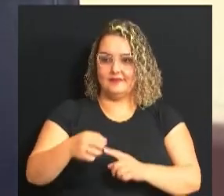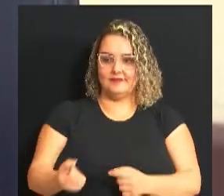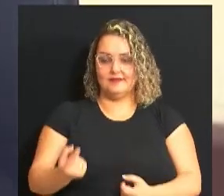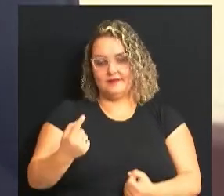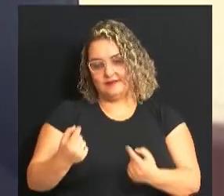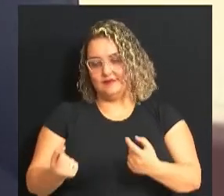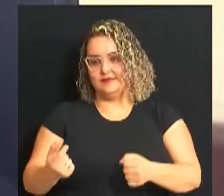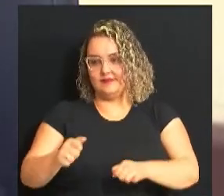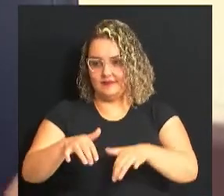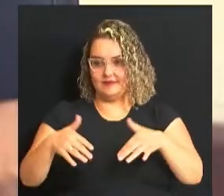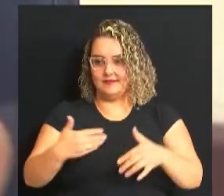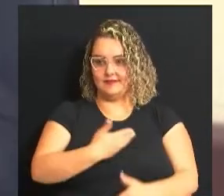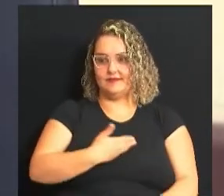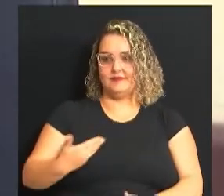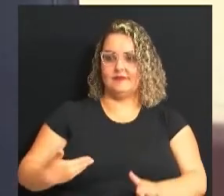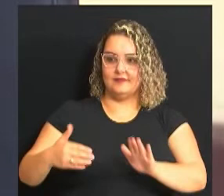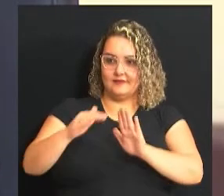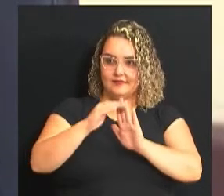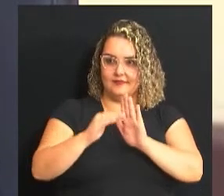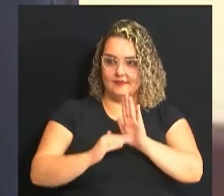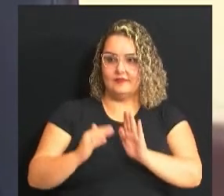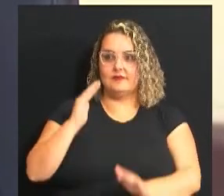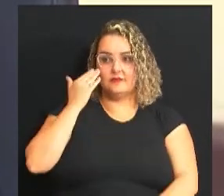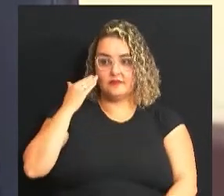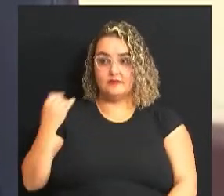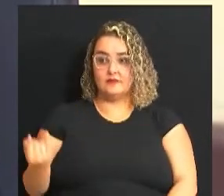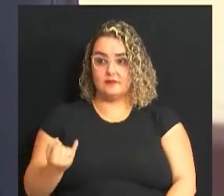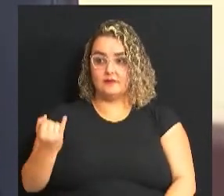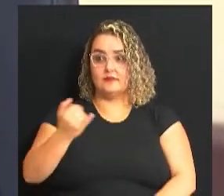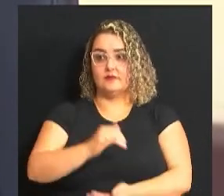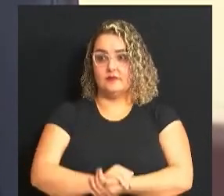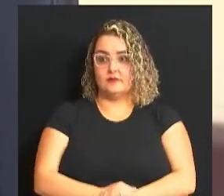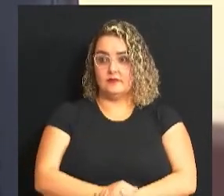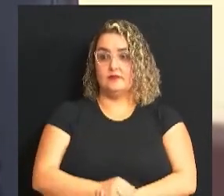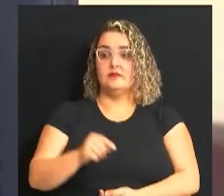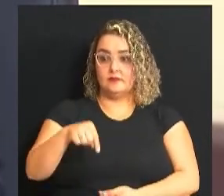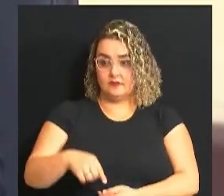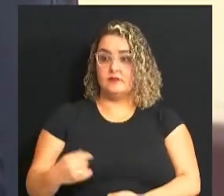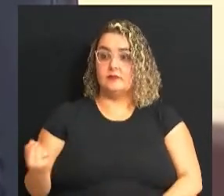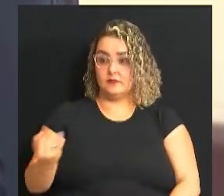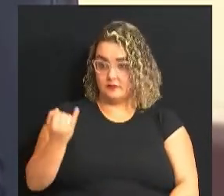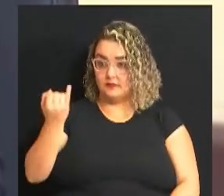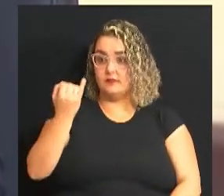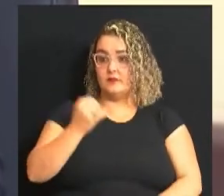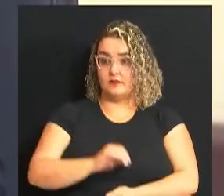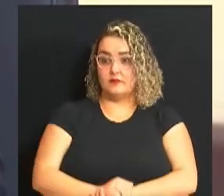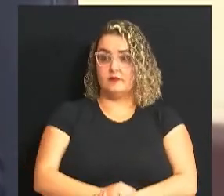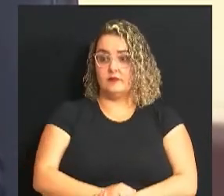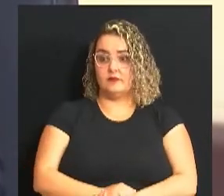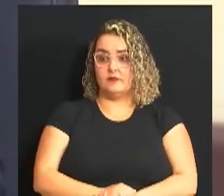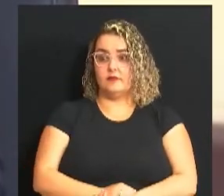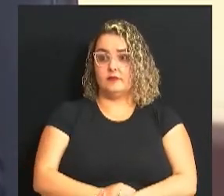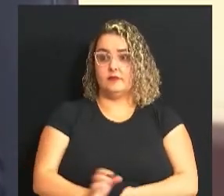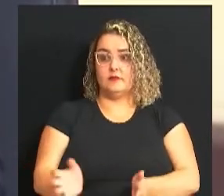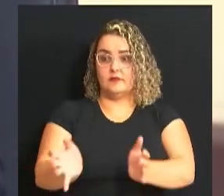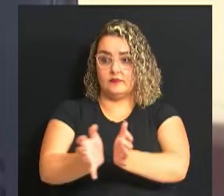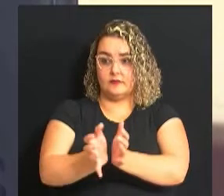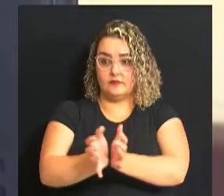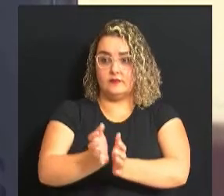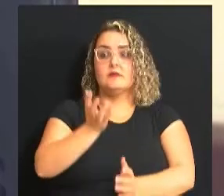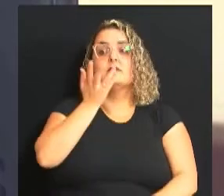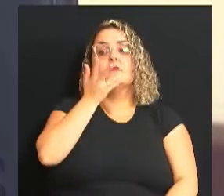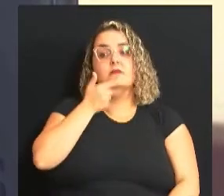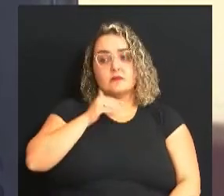audiências públicas de pautas que eu entendo que seja importante. E eu acho que essa é uma pauta importante. Eu componho a Comissão de Criança e Adolescente